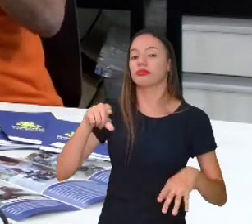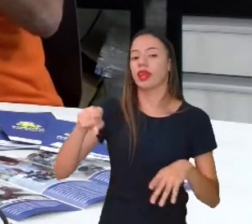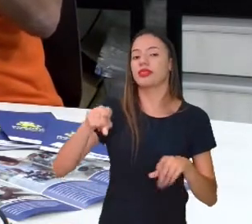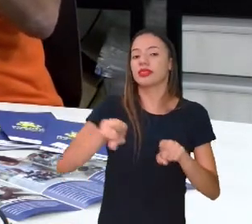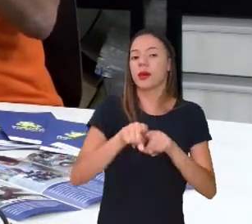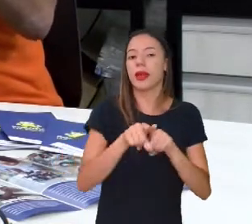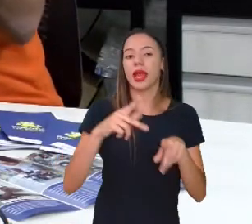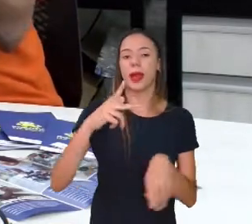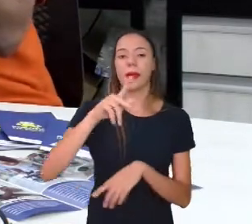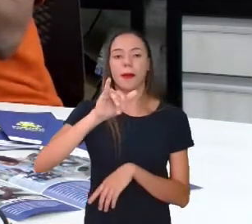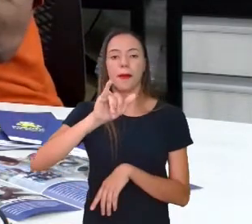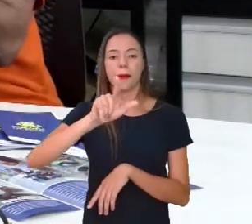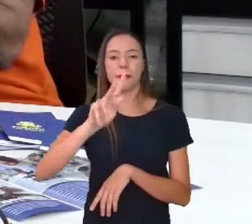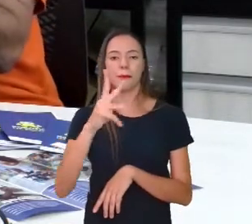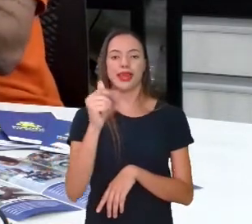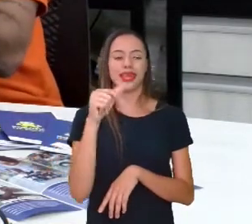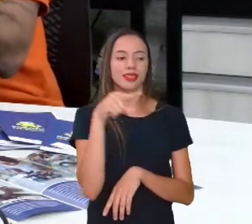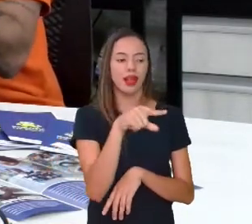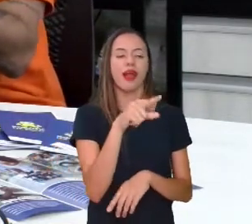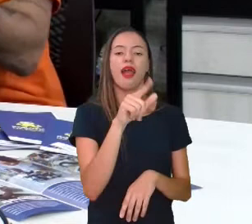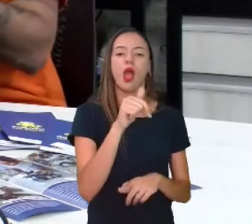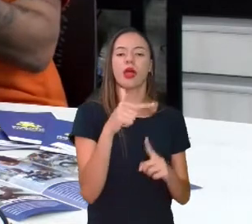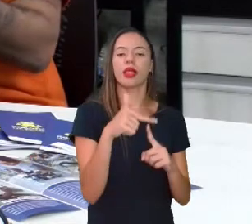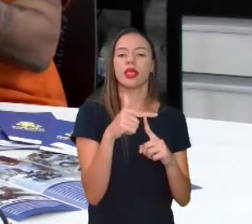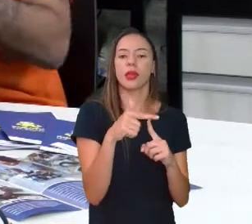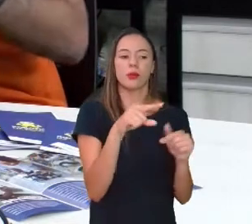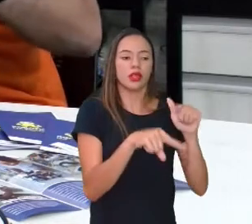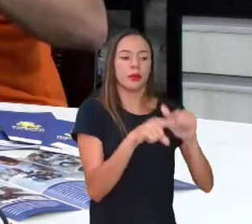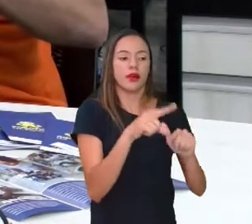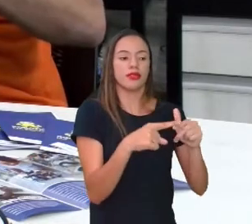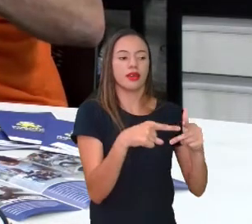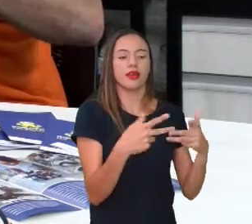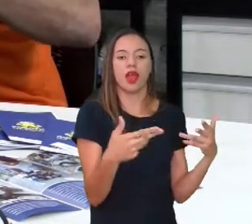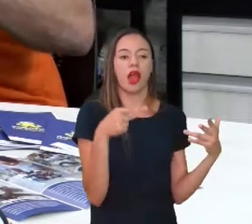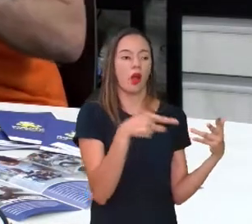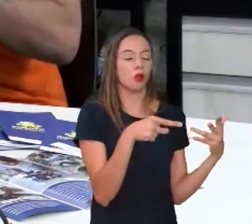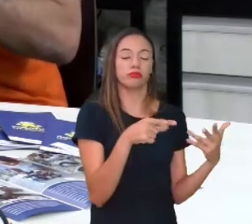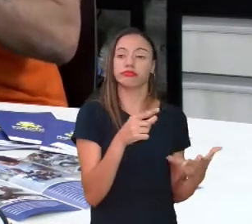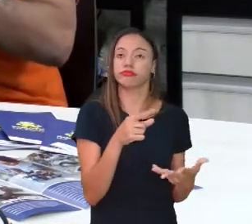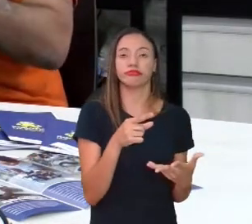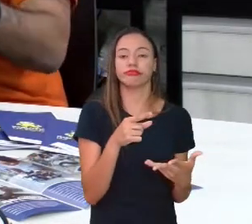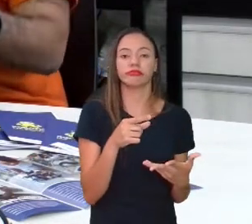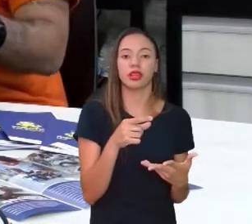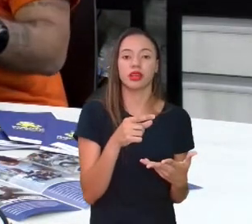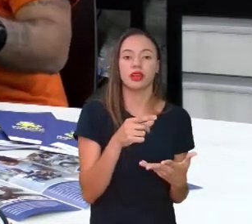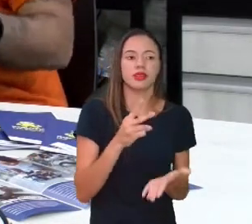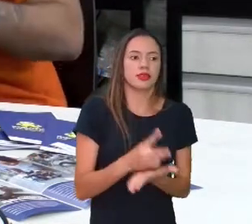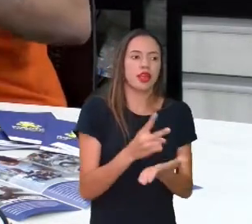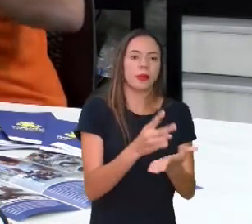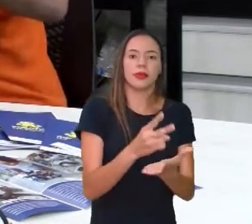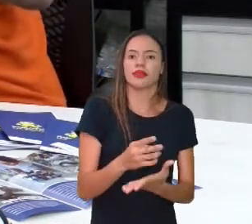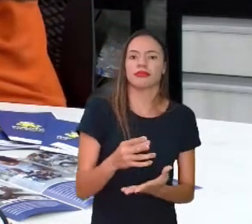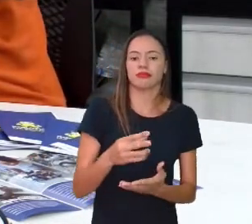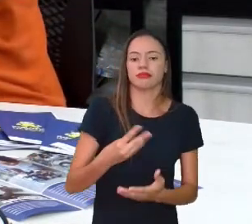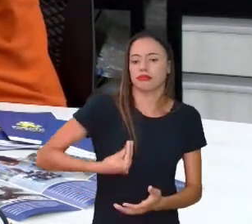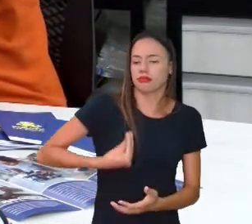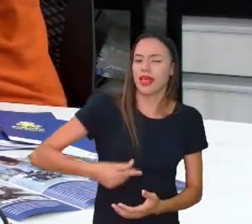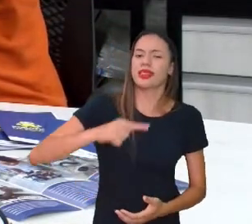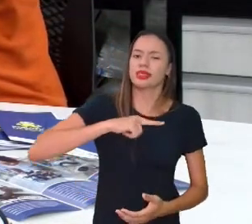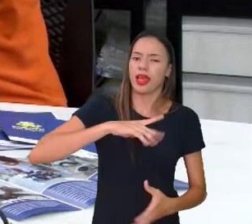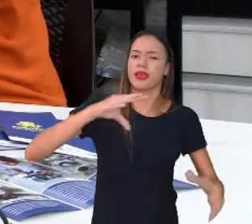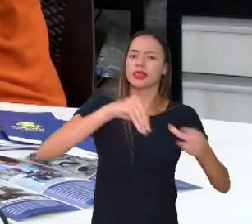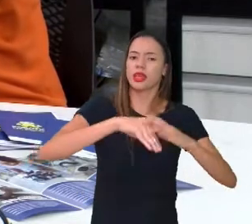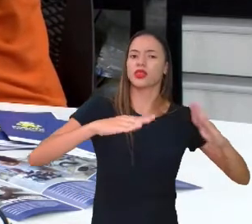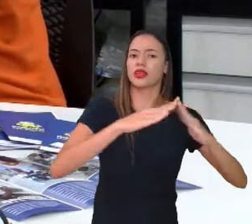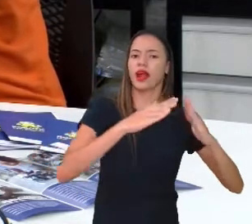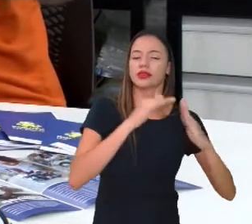porque é um tipo de equipamento que ele está presente nas nossas casas, assim, por conta do controle remoto,